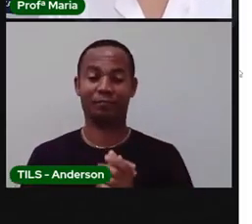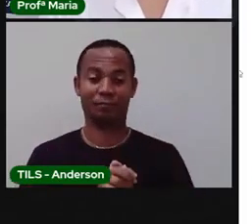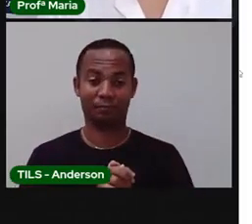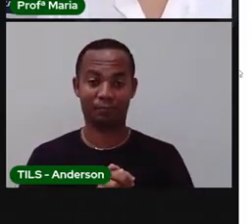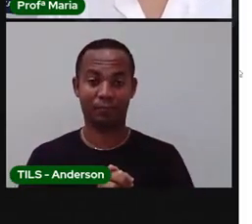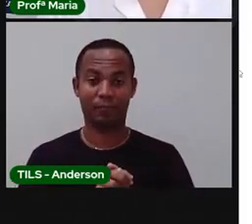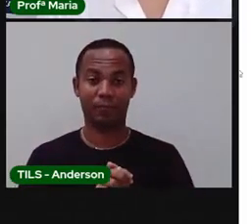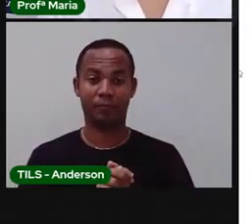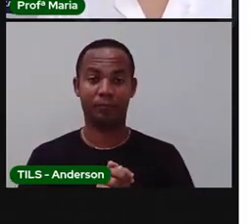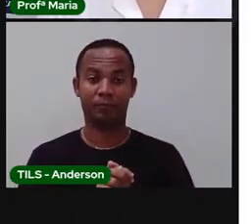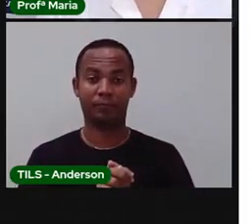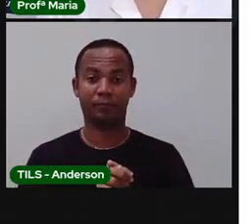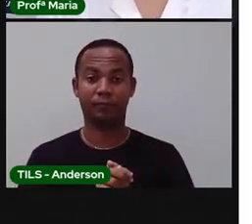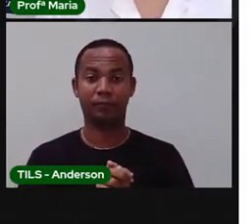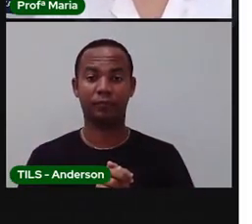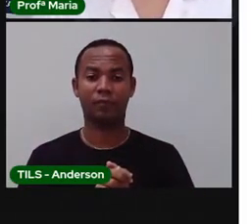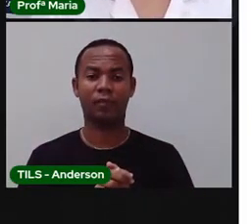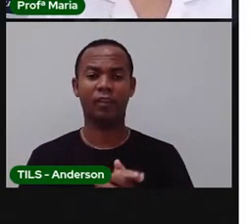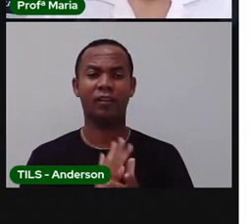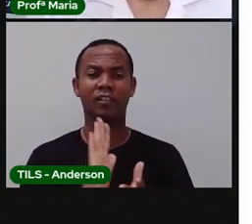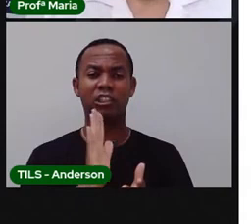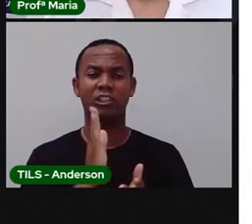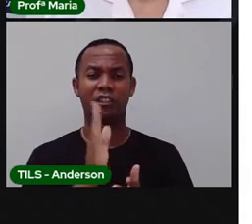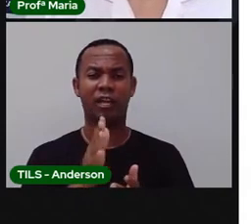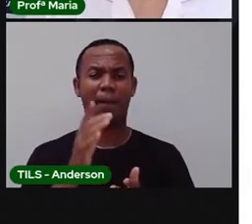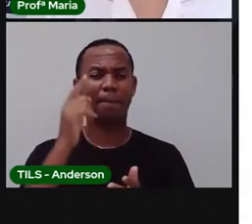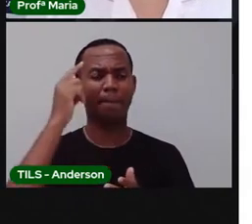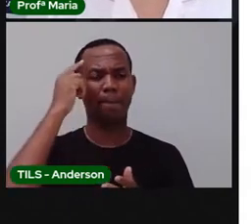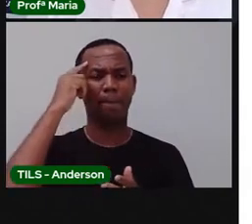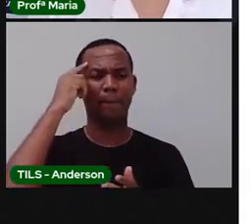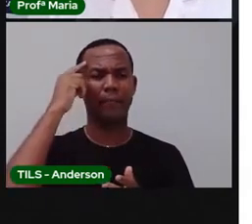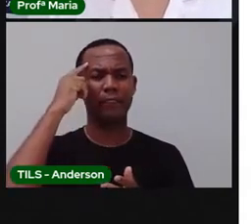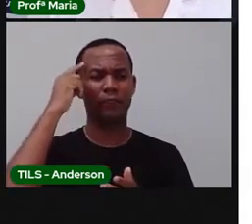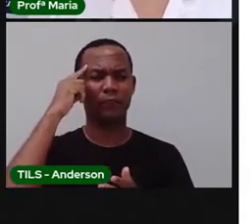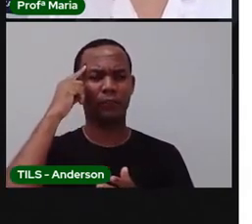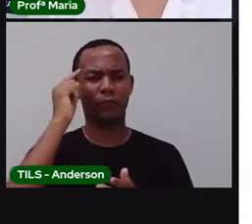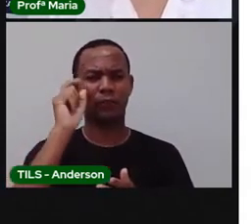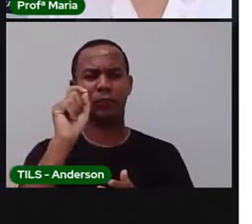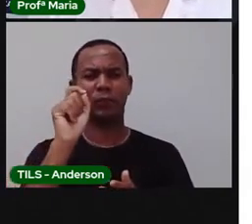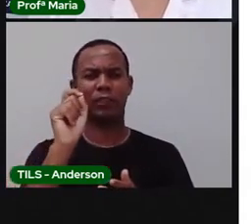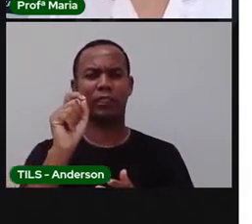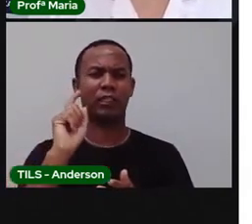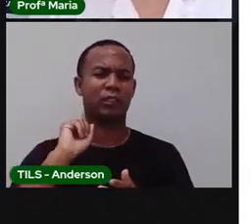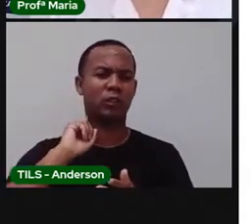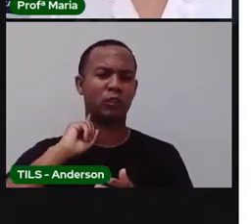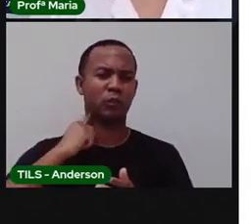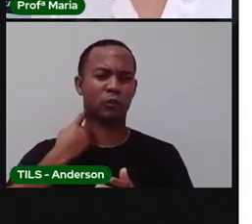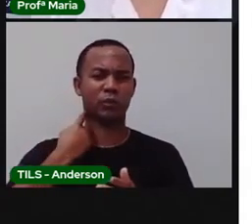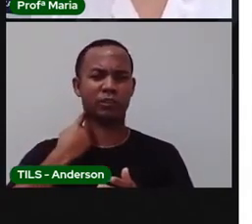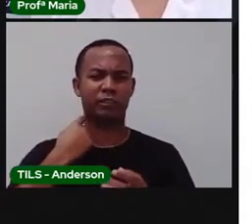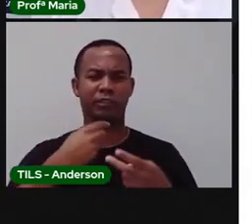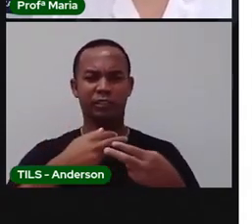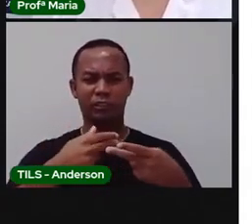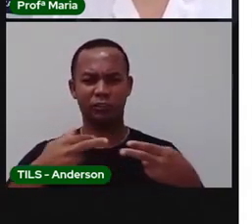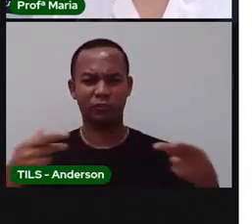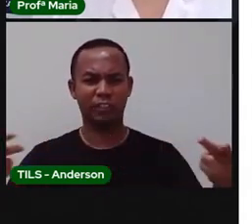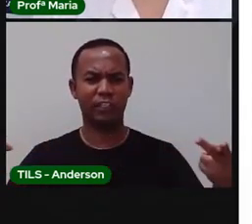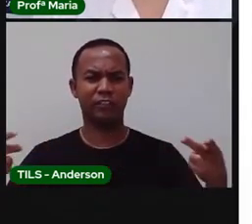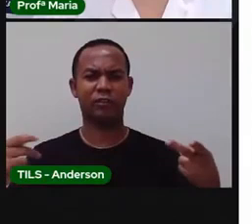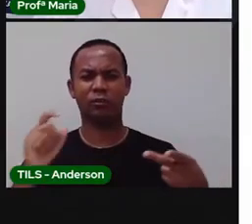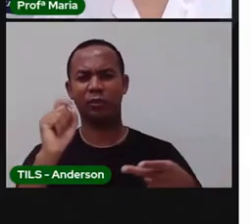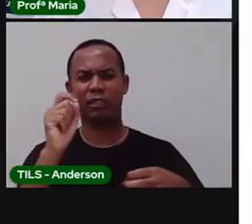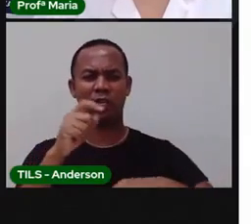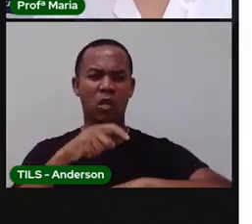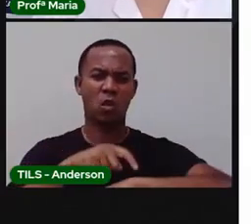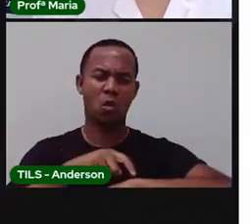Bom, você já parou para pensar na quantidade de lixo que produzimos desde a hora em